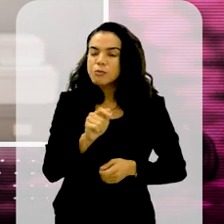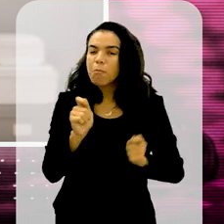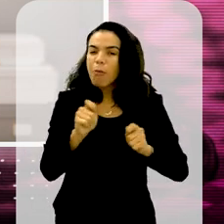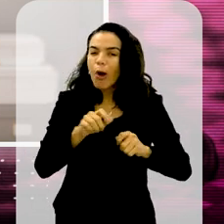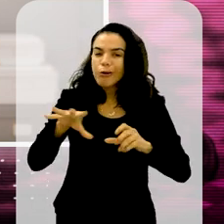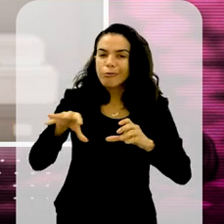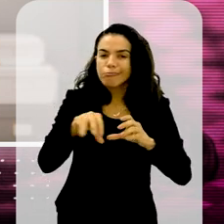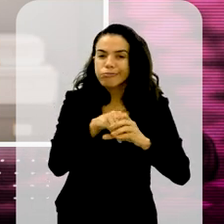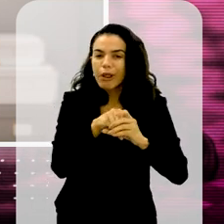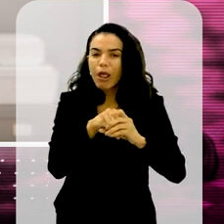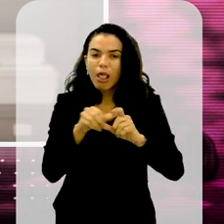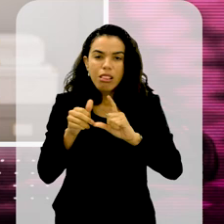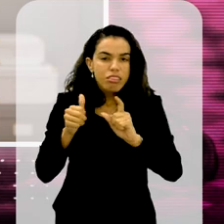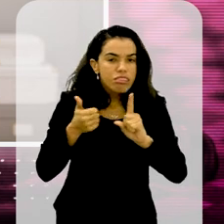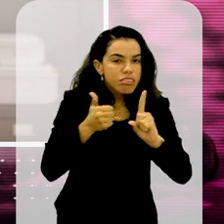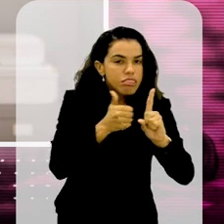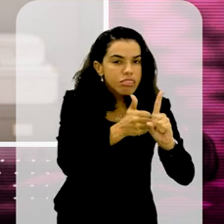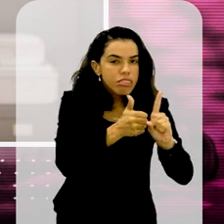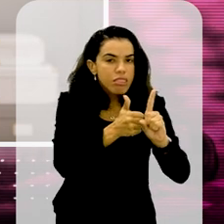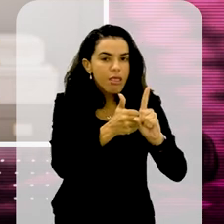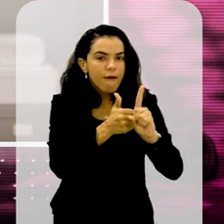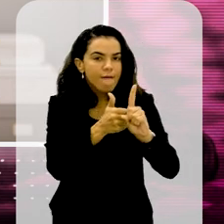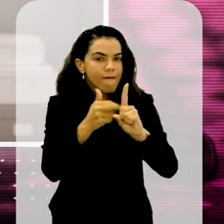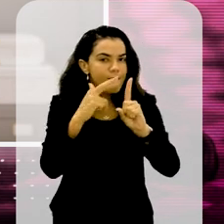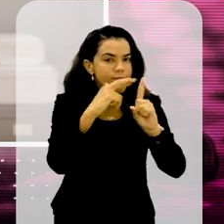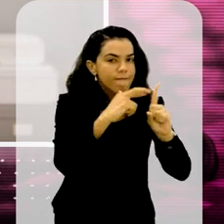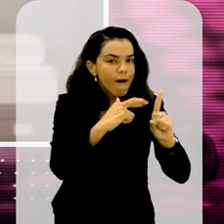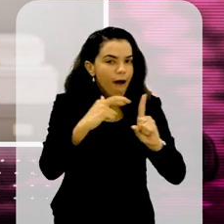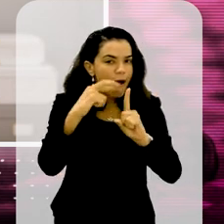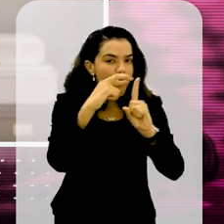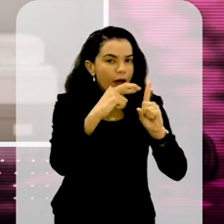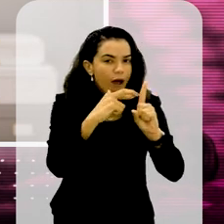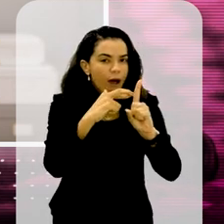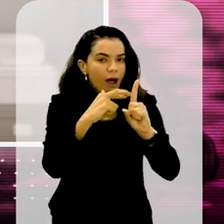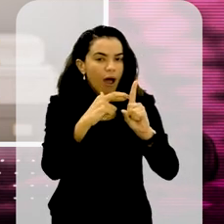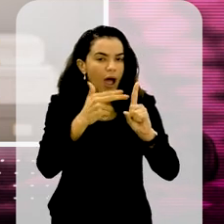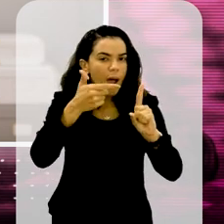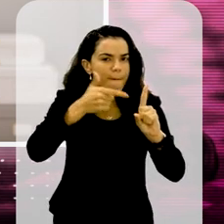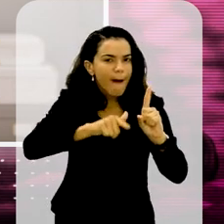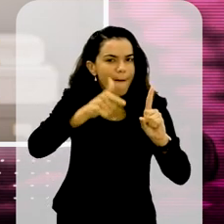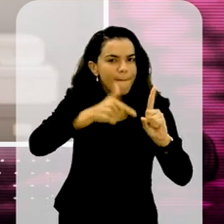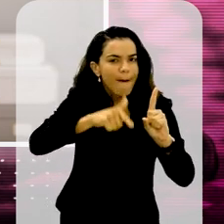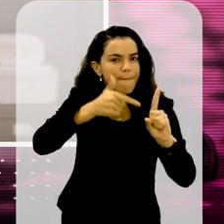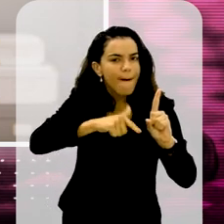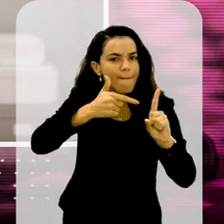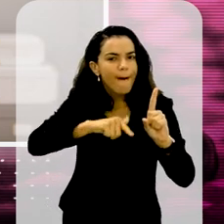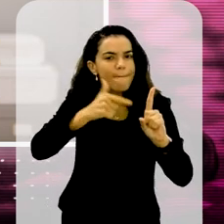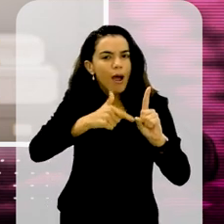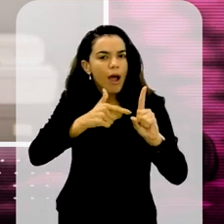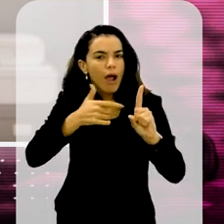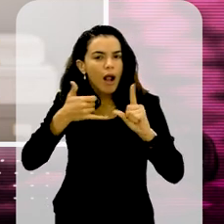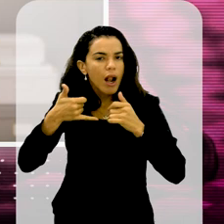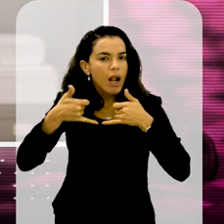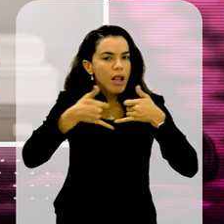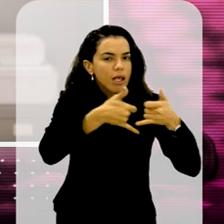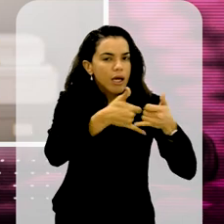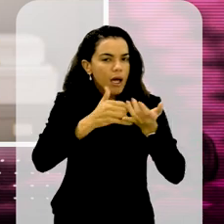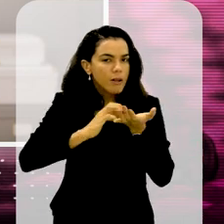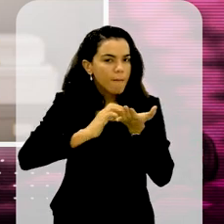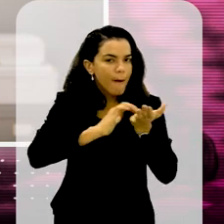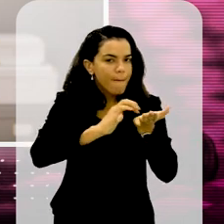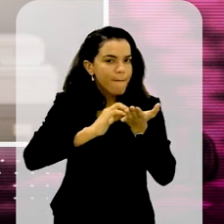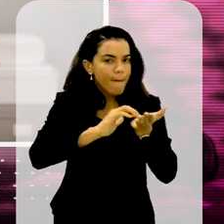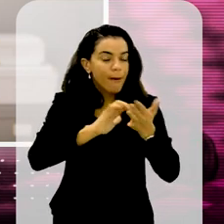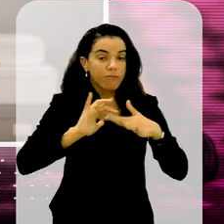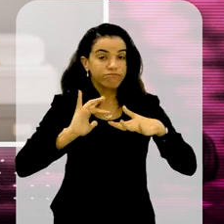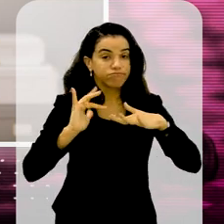incluir seguir alguém, monitorar suas atividades, entrar em contato repetidamente por telefone, mensagens,